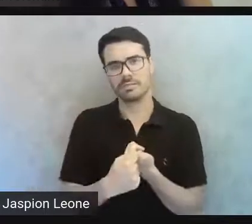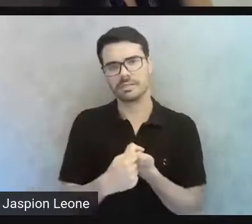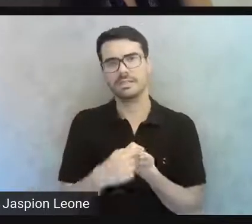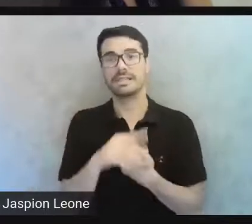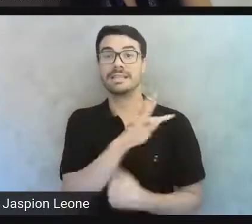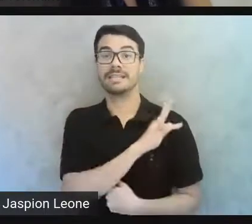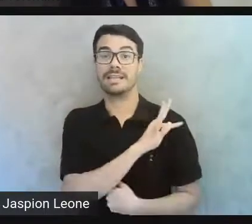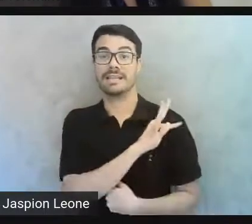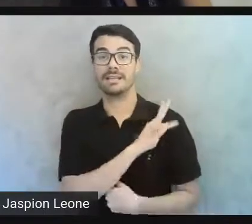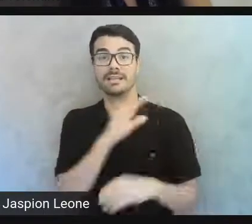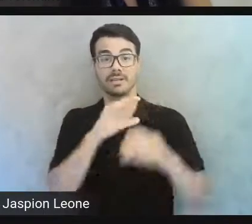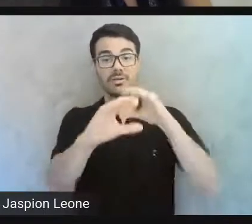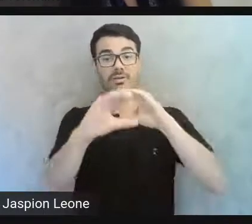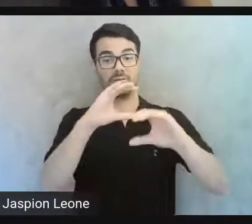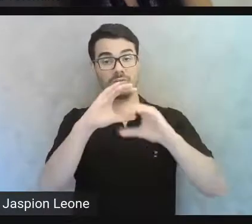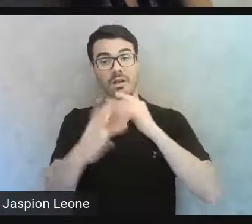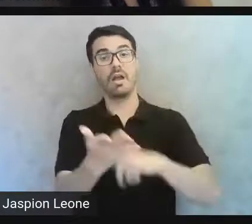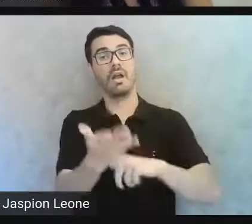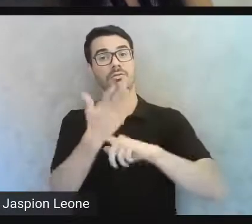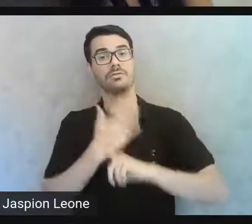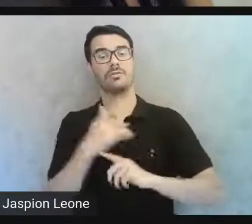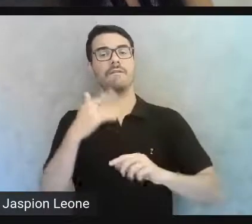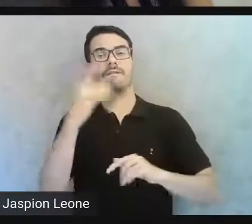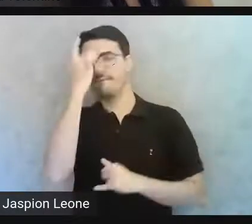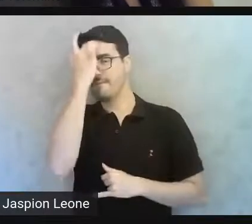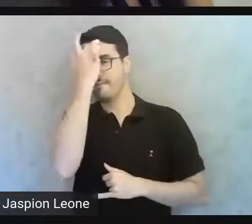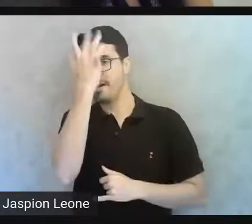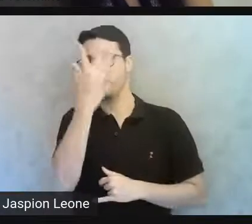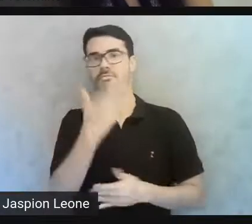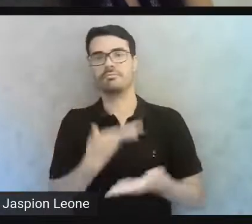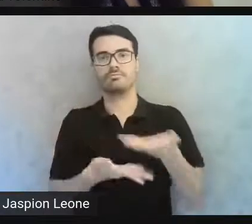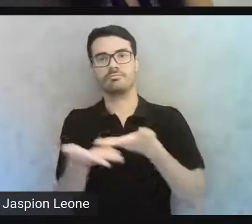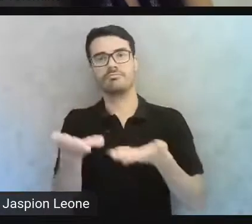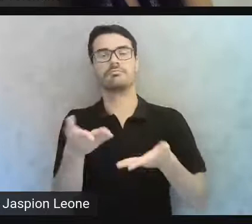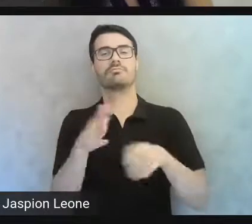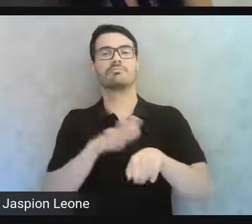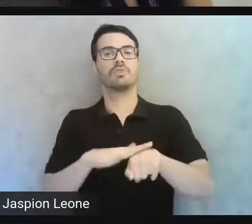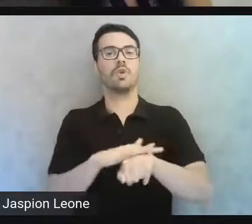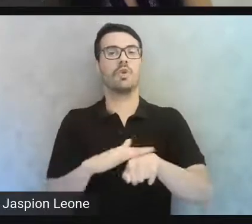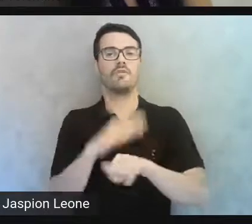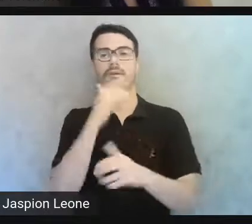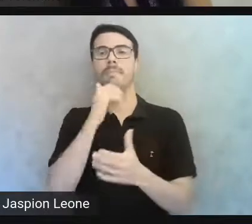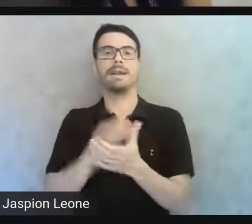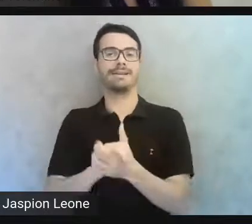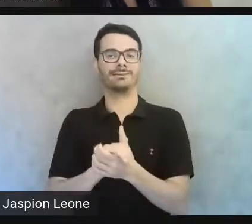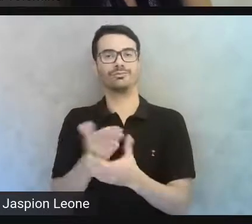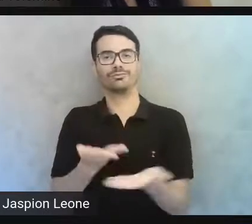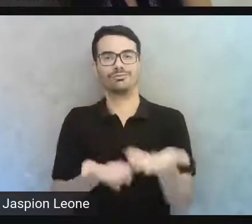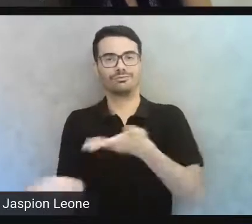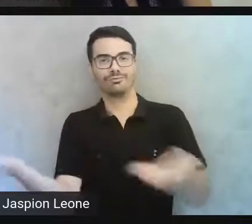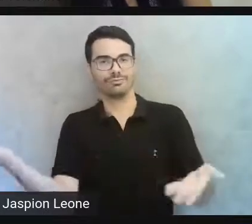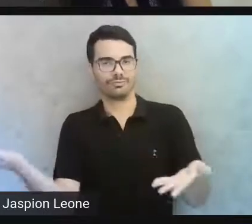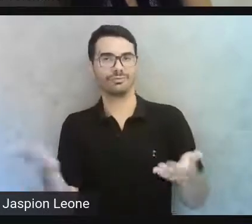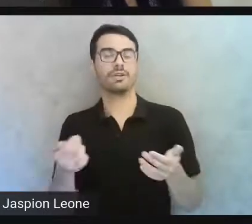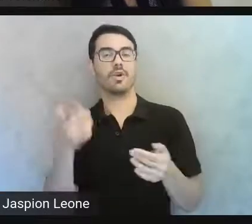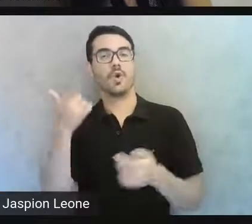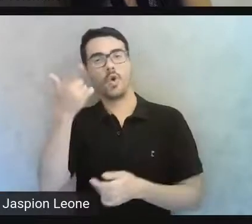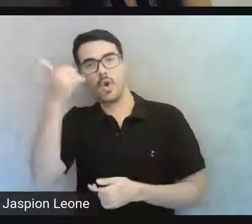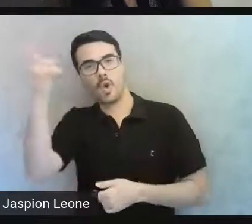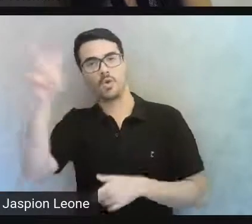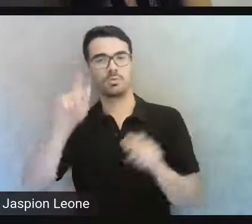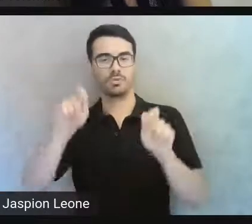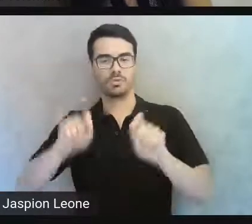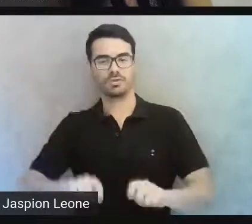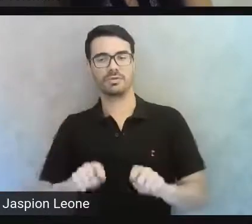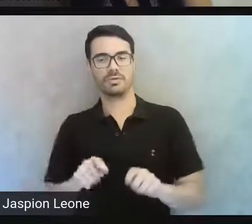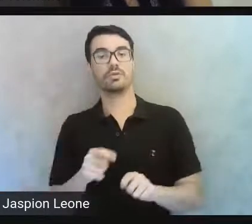de comunicação também para facilitar. E muito importante é encontrar uma forma que seja justa para